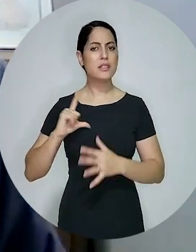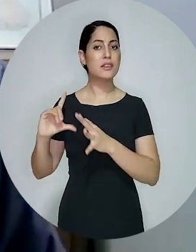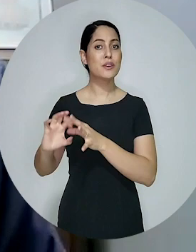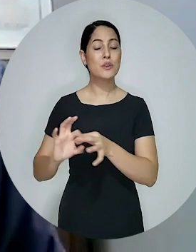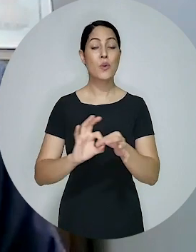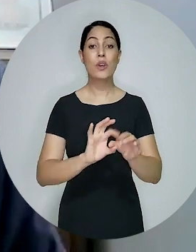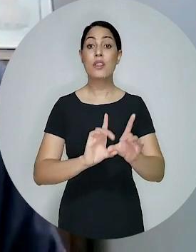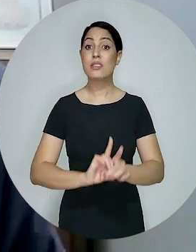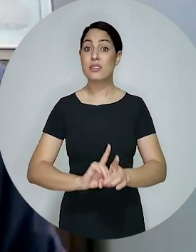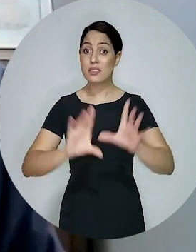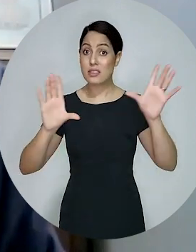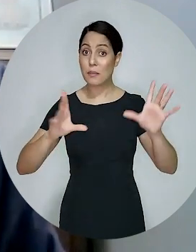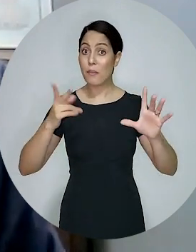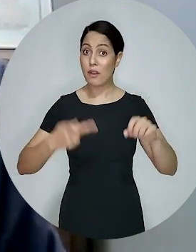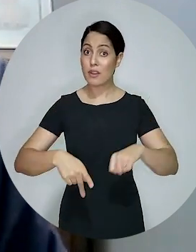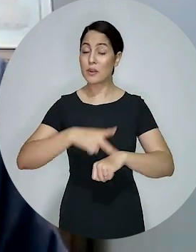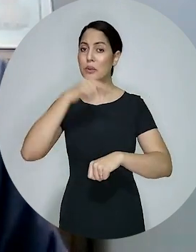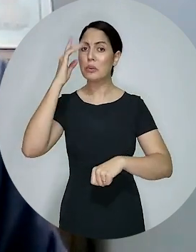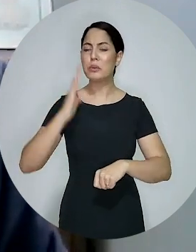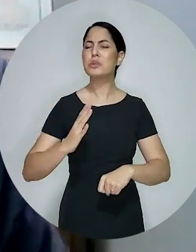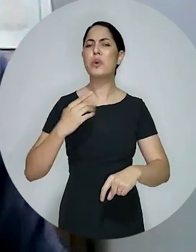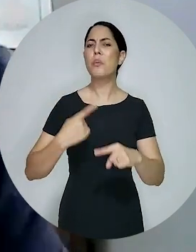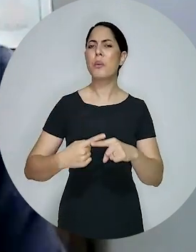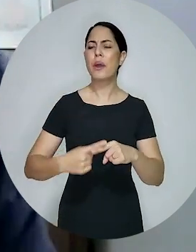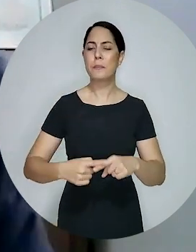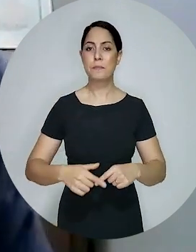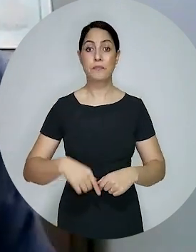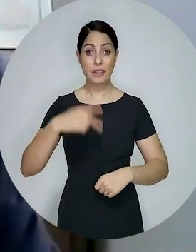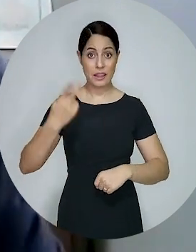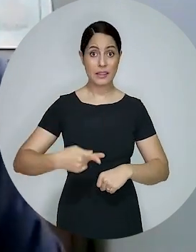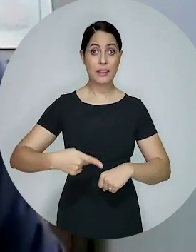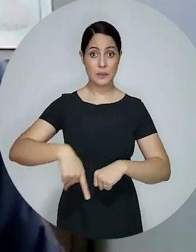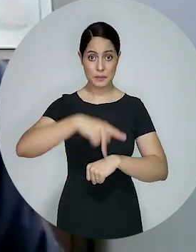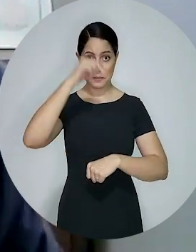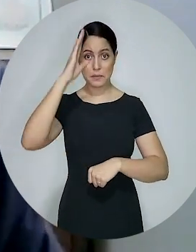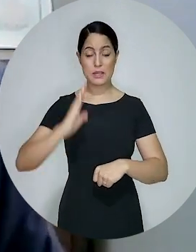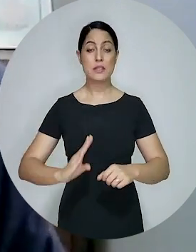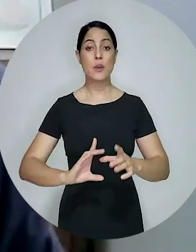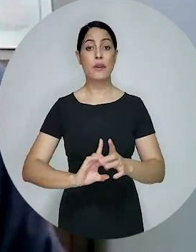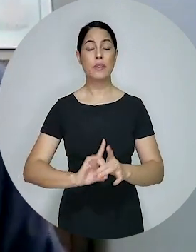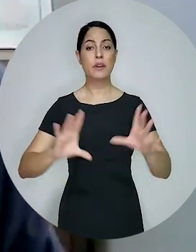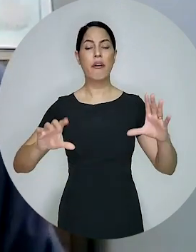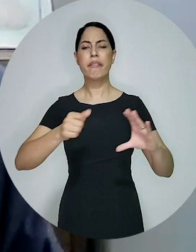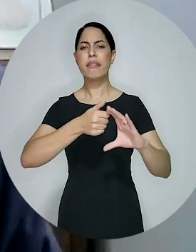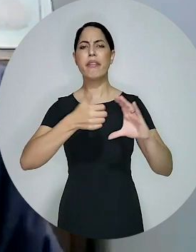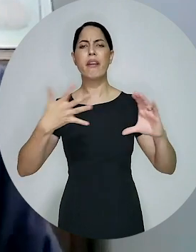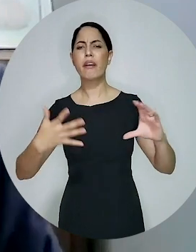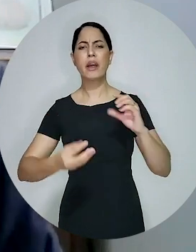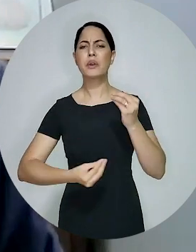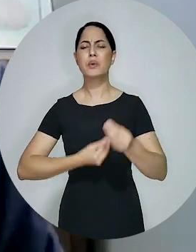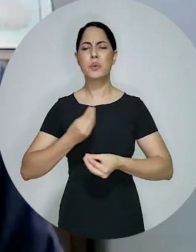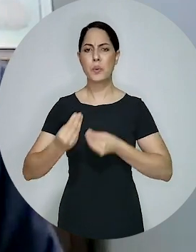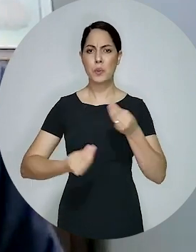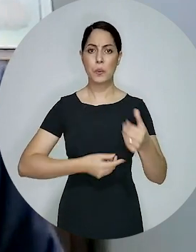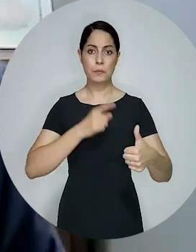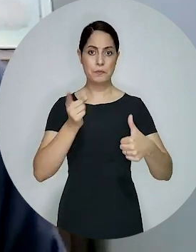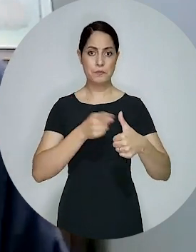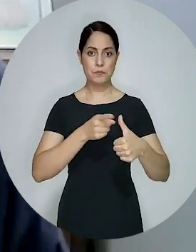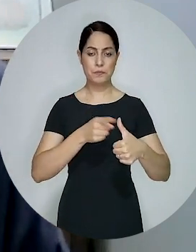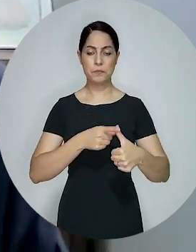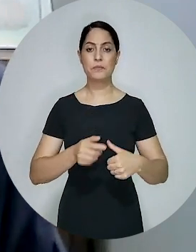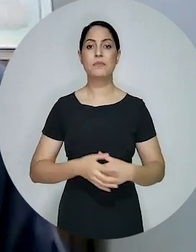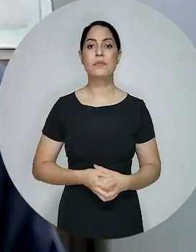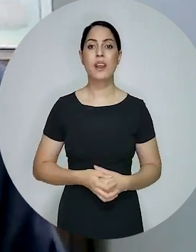na democracia brasileira. Democracia essa que se caracteriza primeiramente